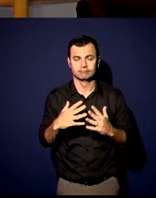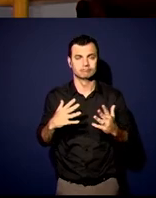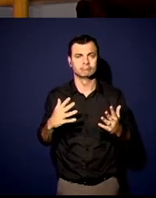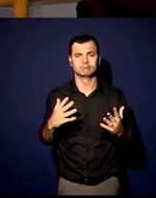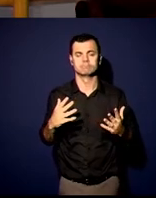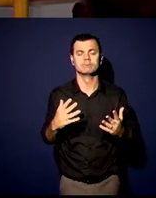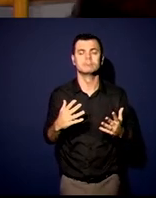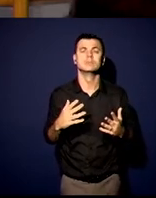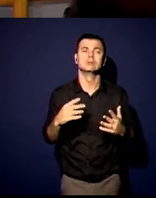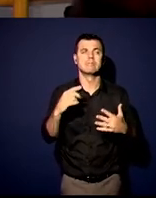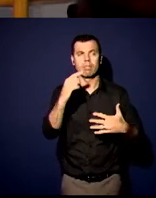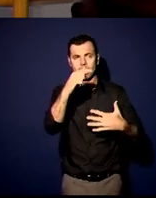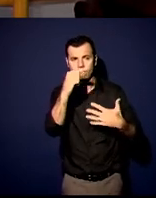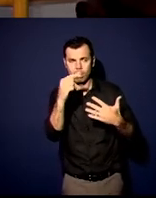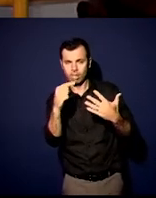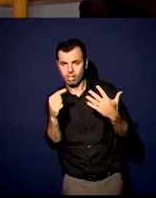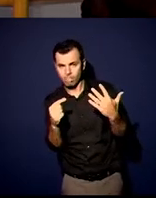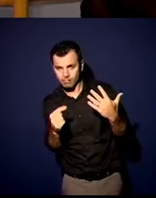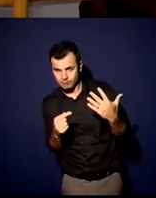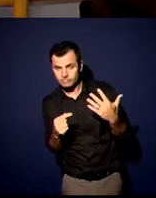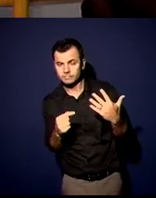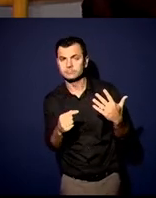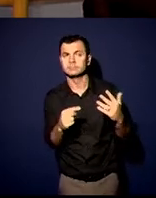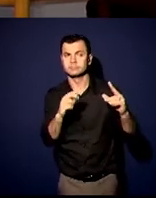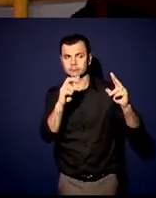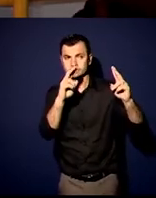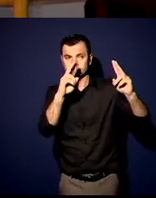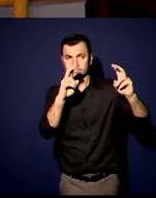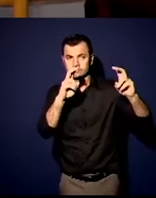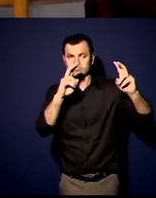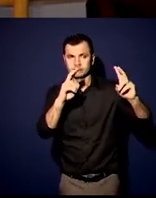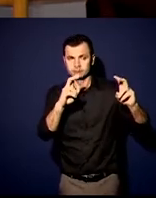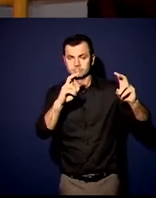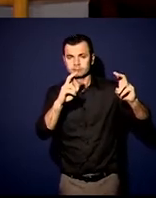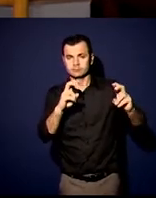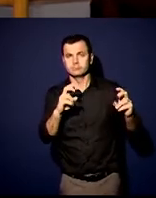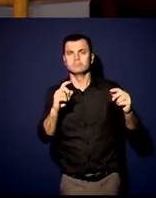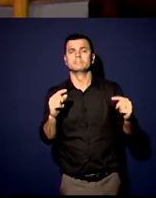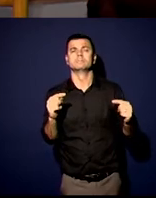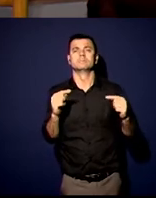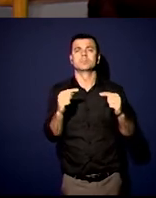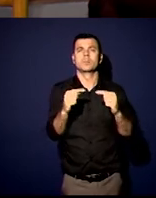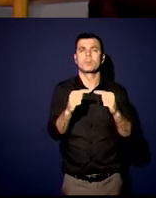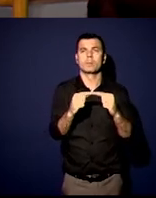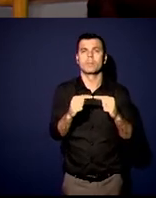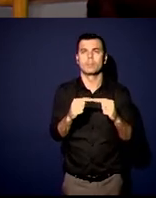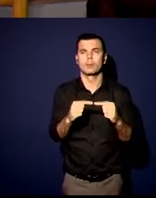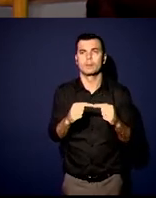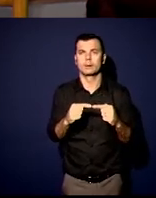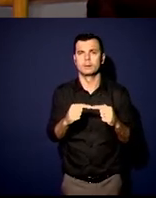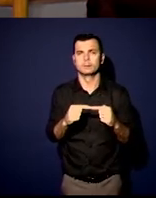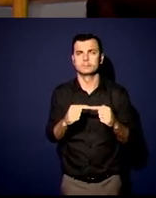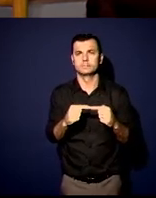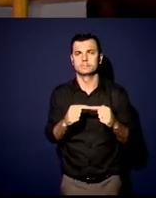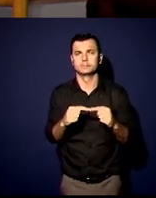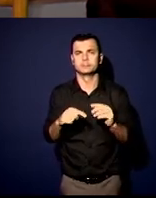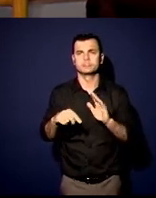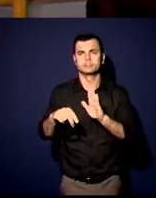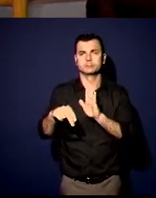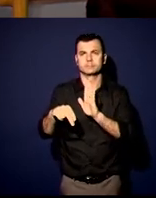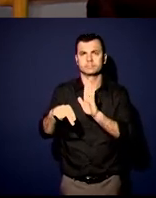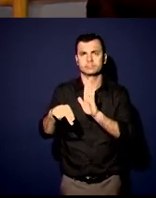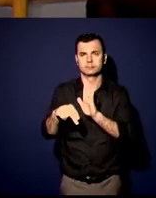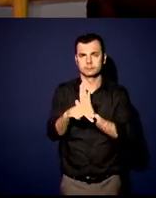essas questões quando mexem numa amplitude de do aspecto